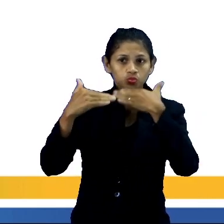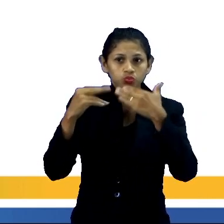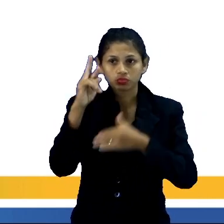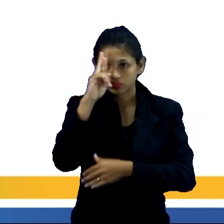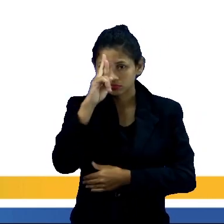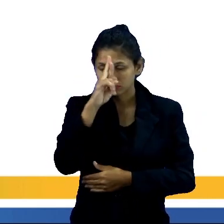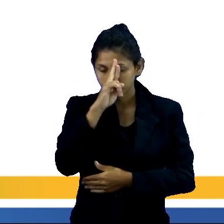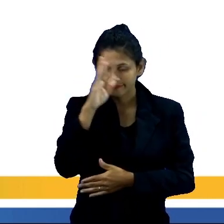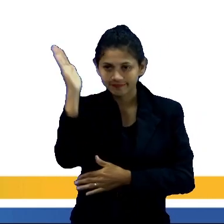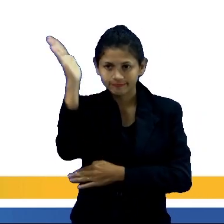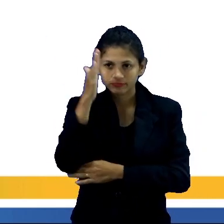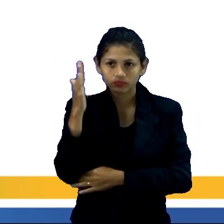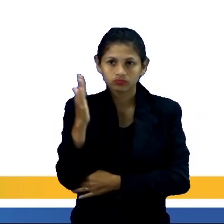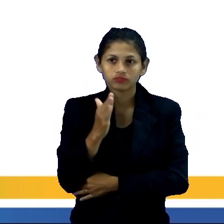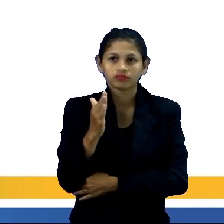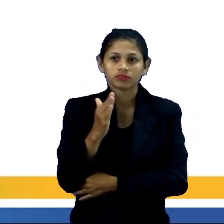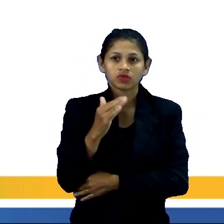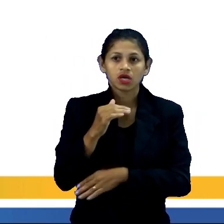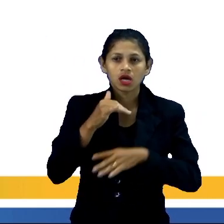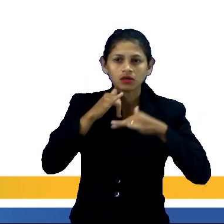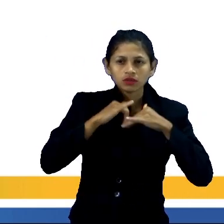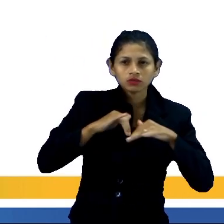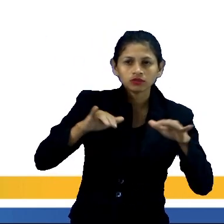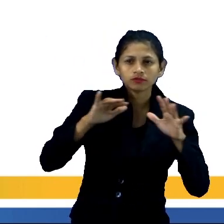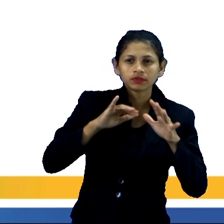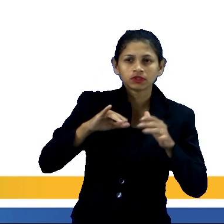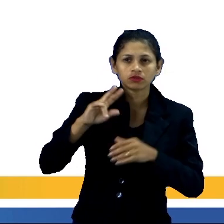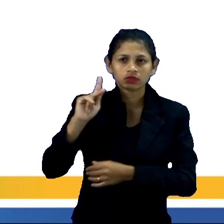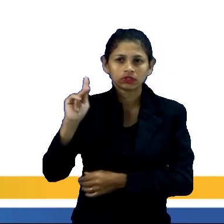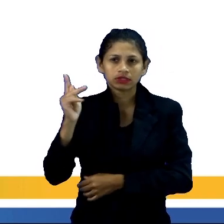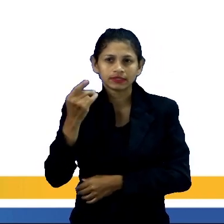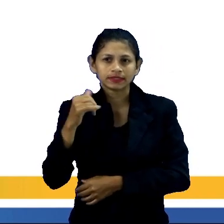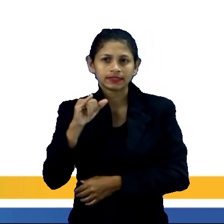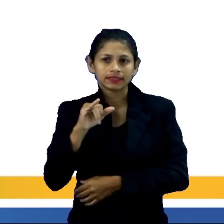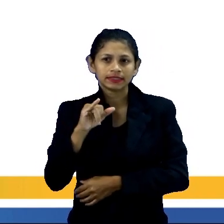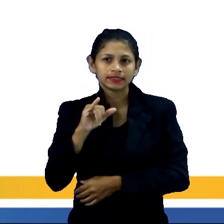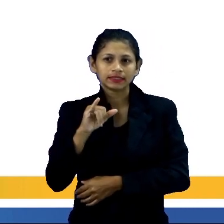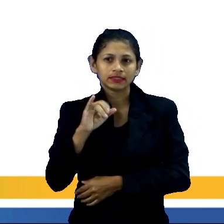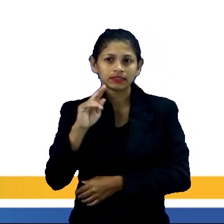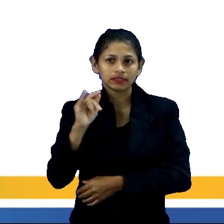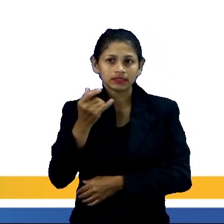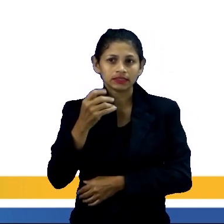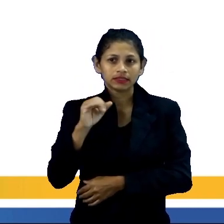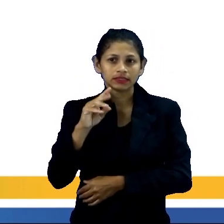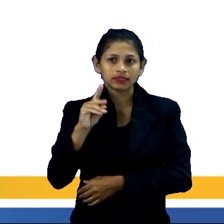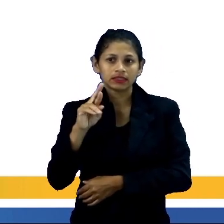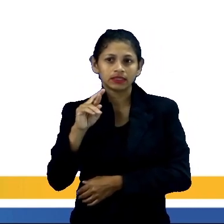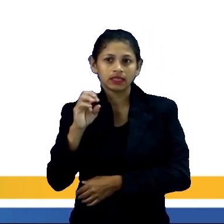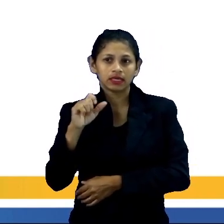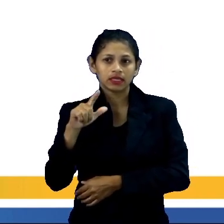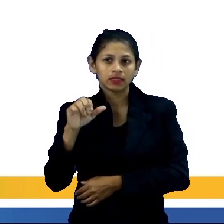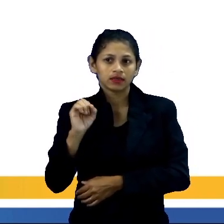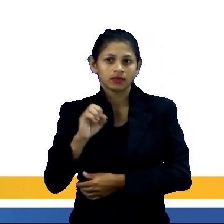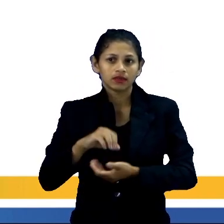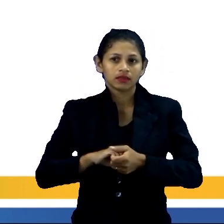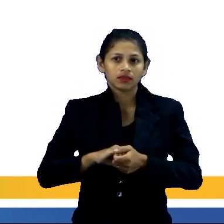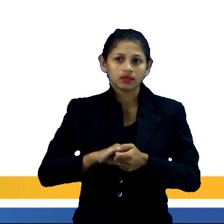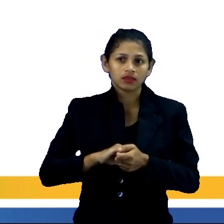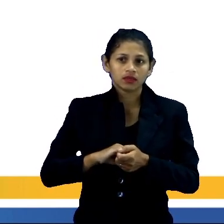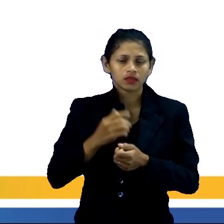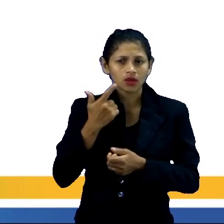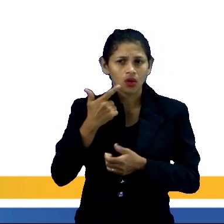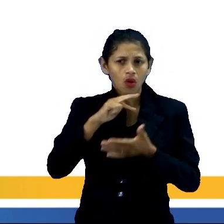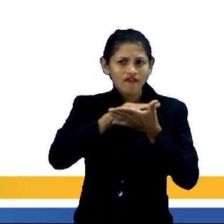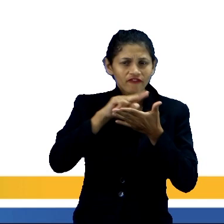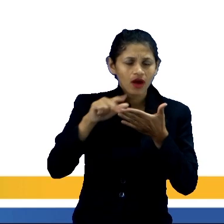Abertura de rodovias, expansão de rede elétrica, implantação da indústria automobilística, descentralização da capital e a